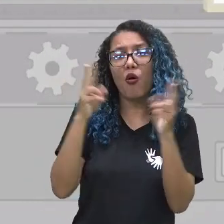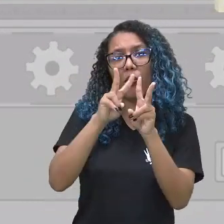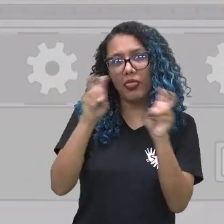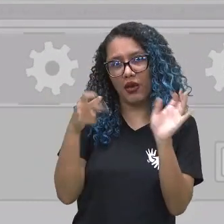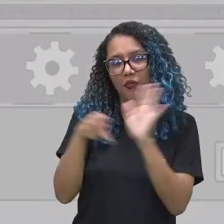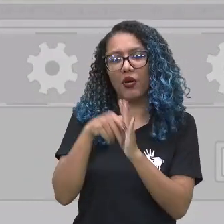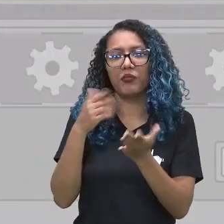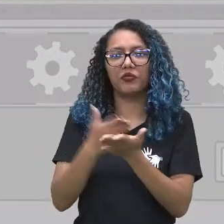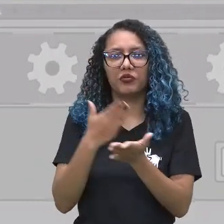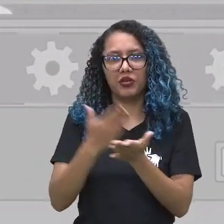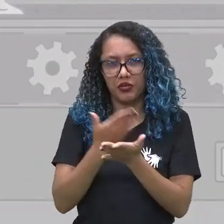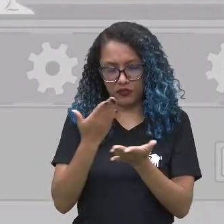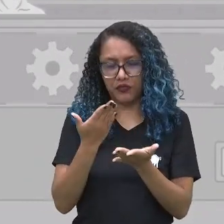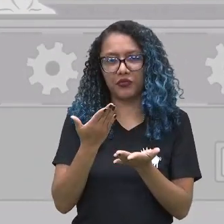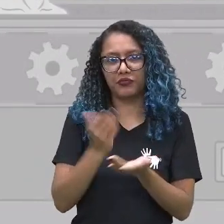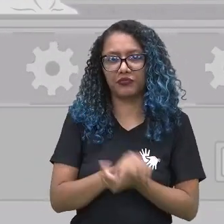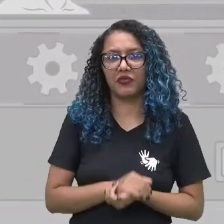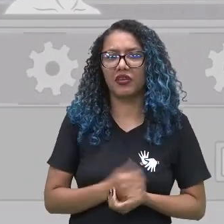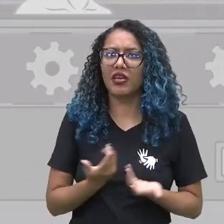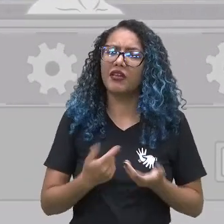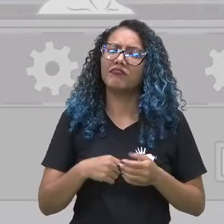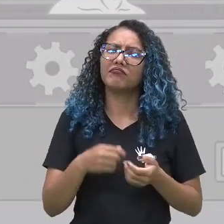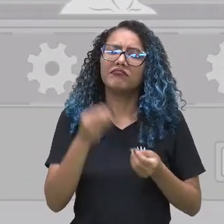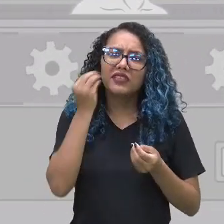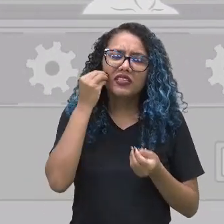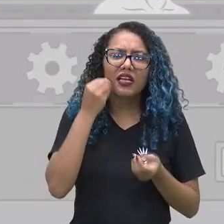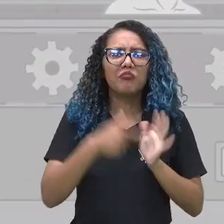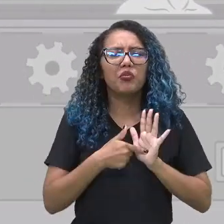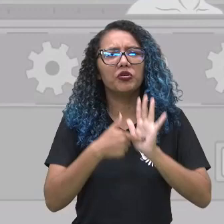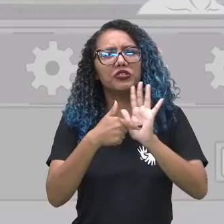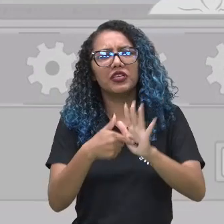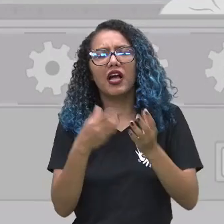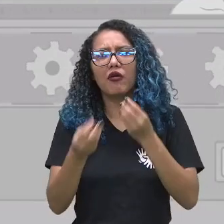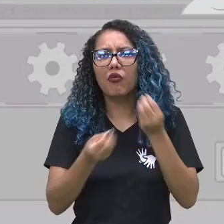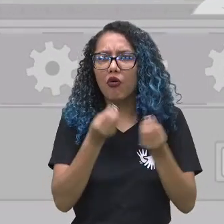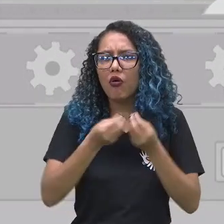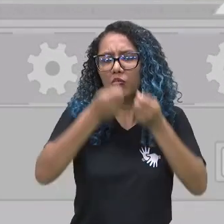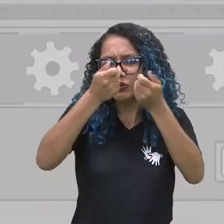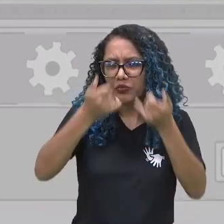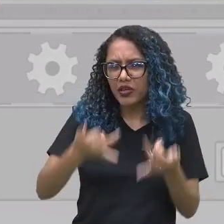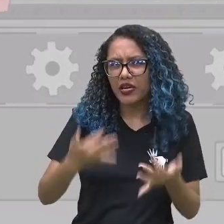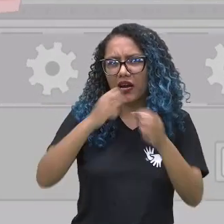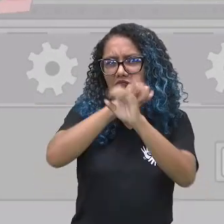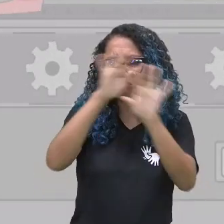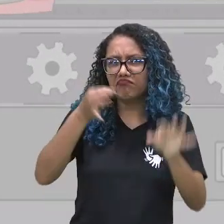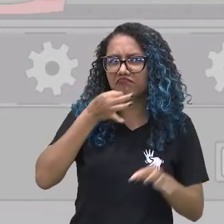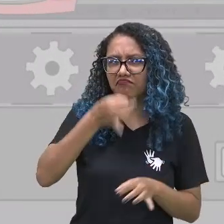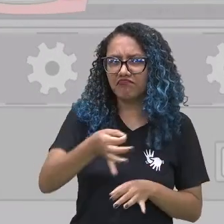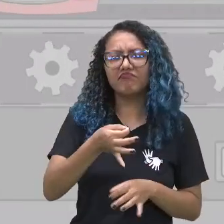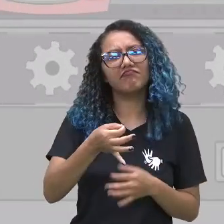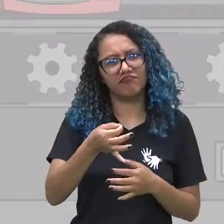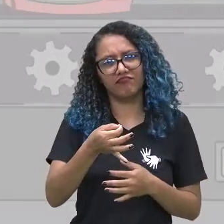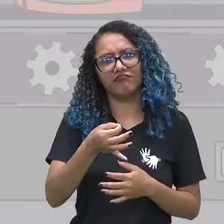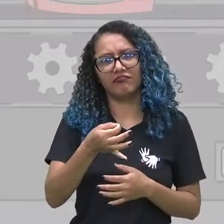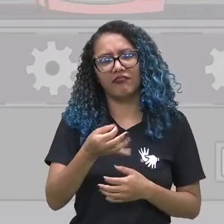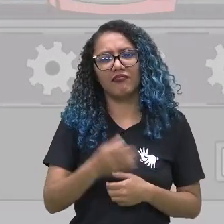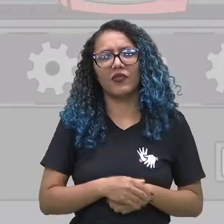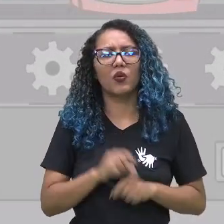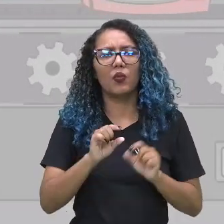busca esclarecer essa situação. Então, eles vão criticar, né, a questão de como